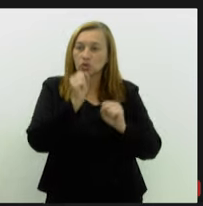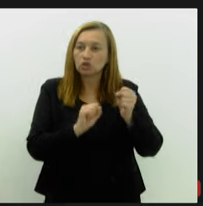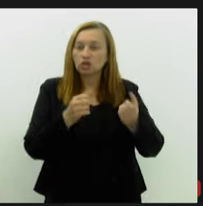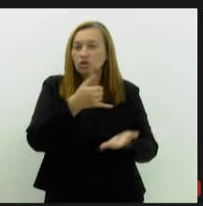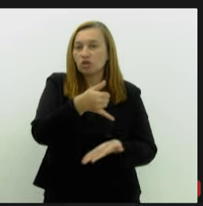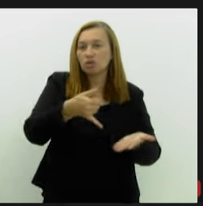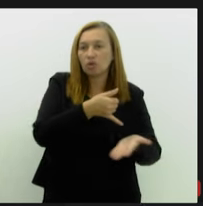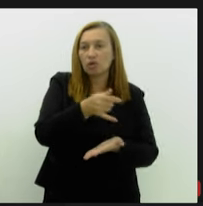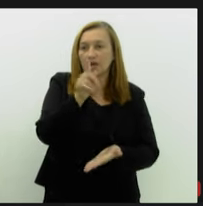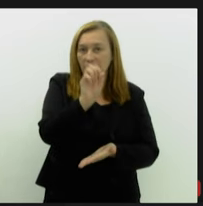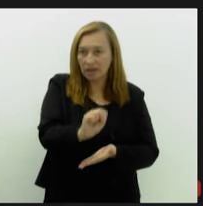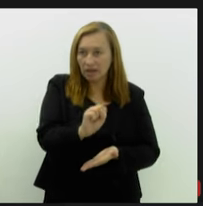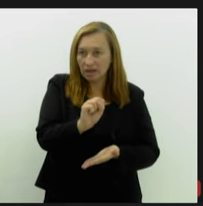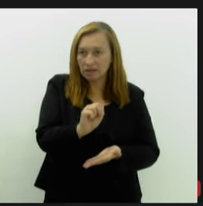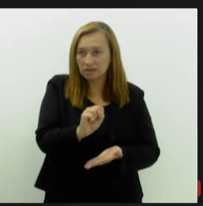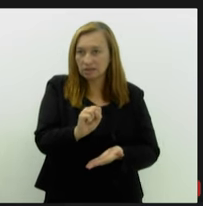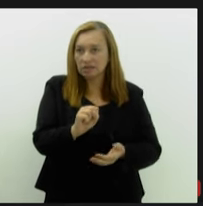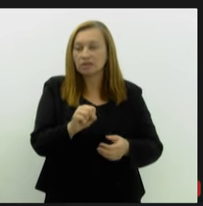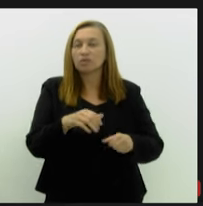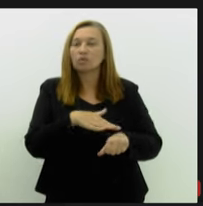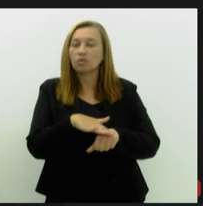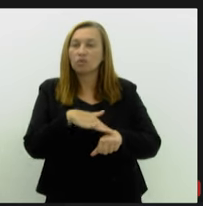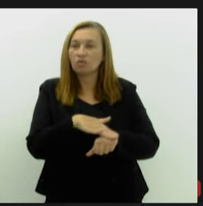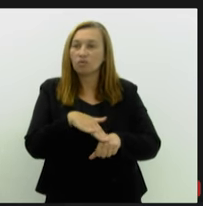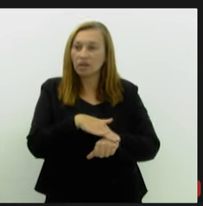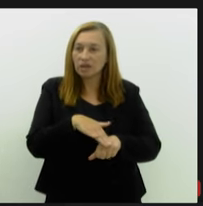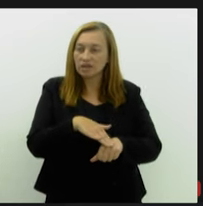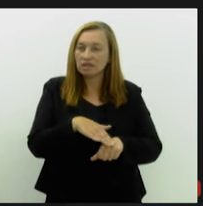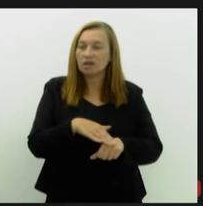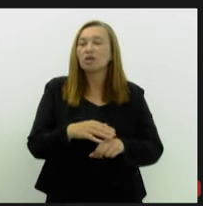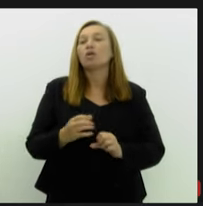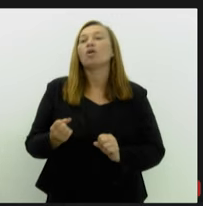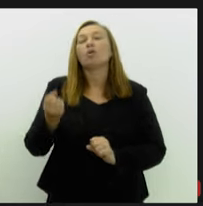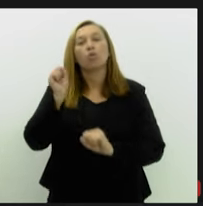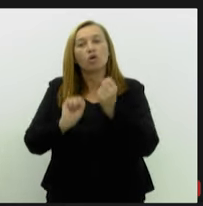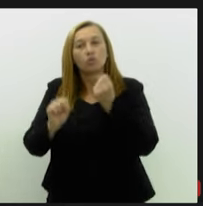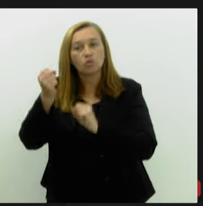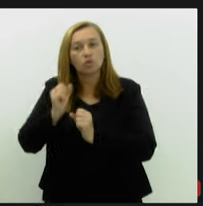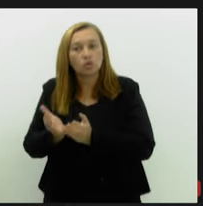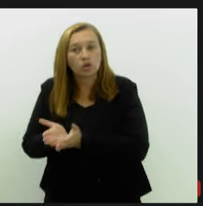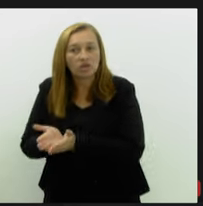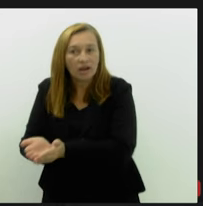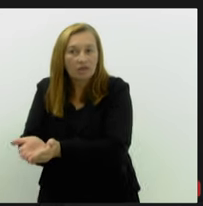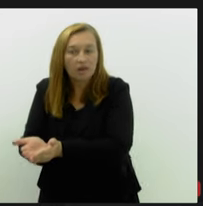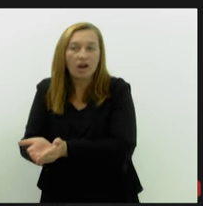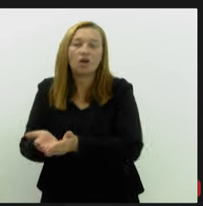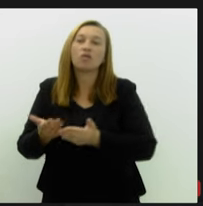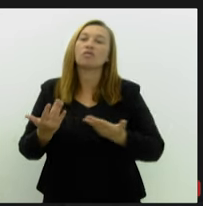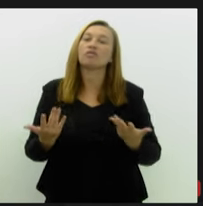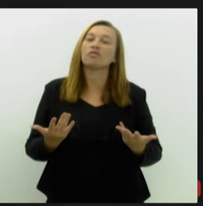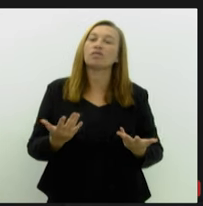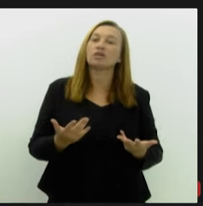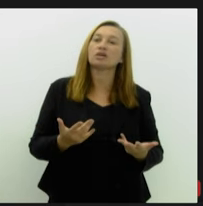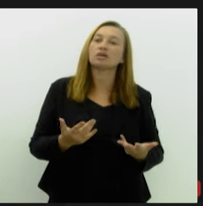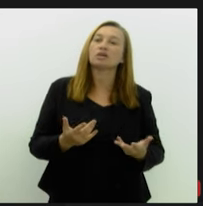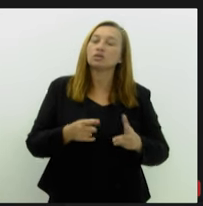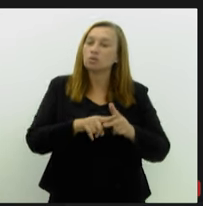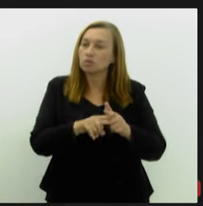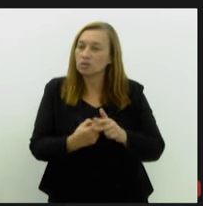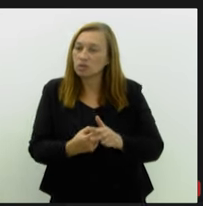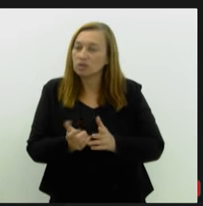e gás, não é, que conversa diretamente com a indústria naval, e aí a gente fala de construção naval, de